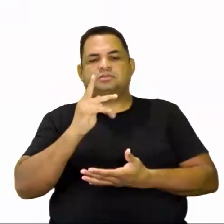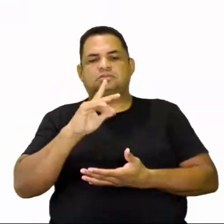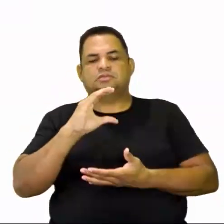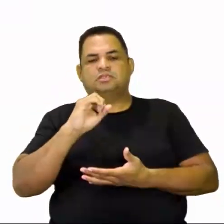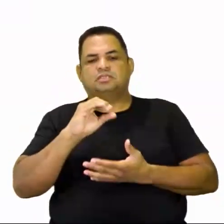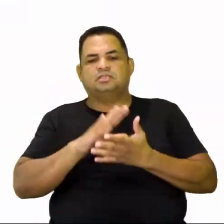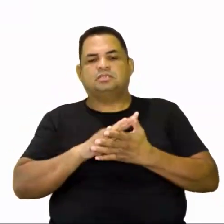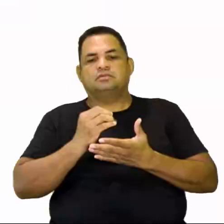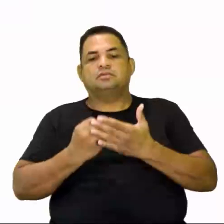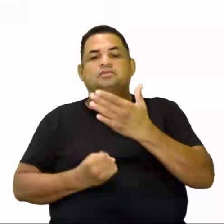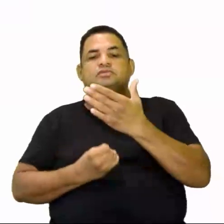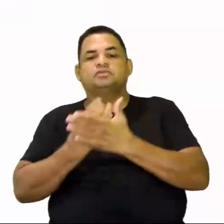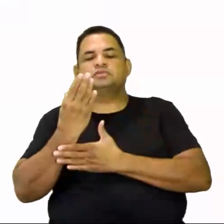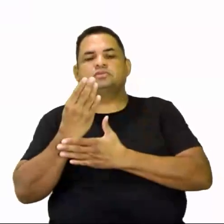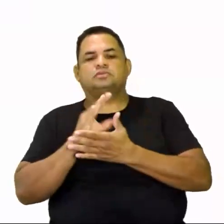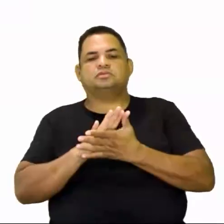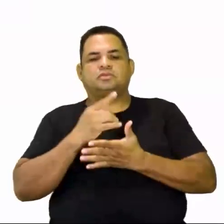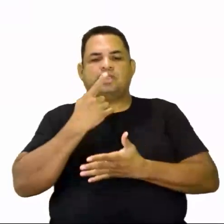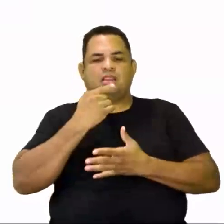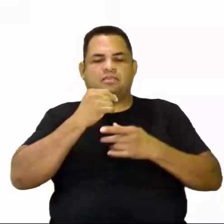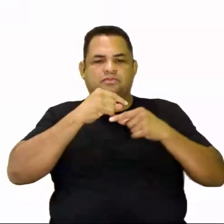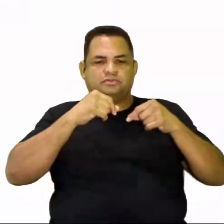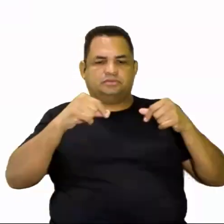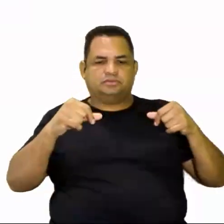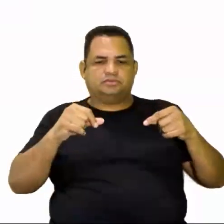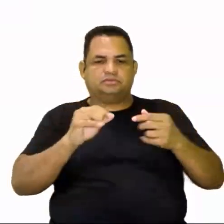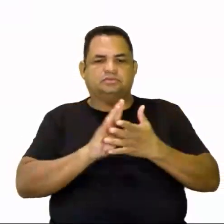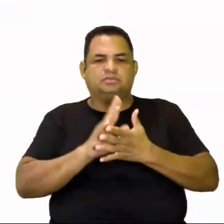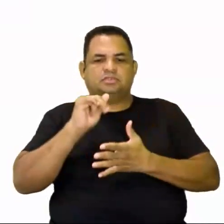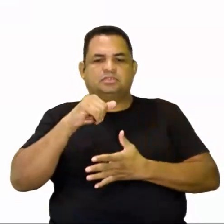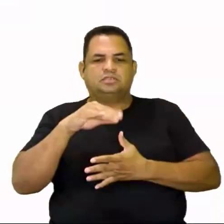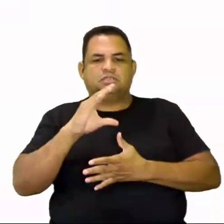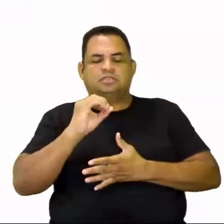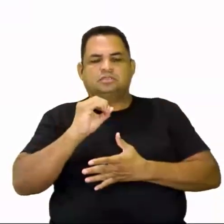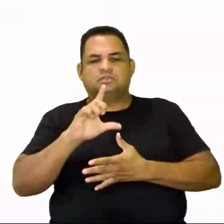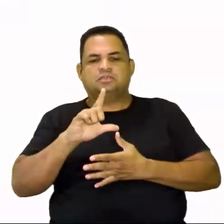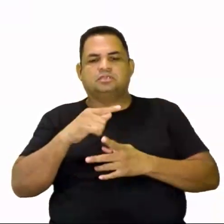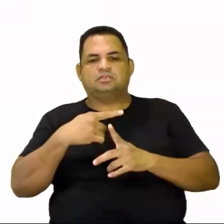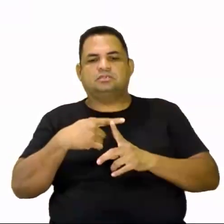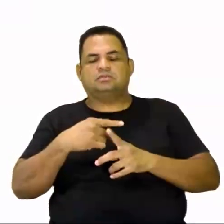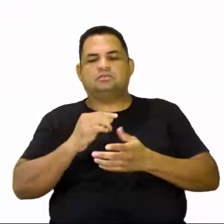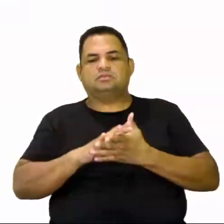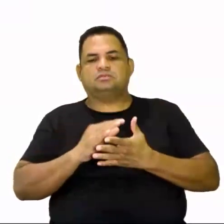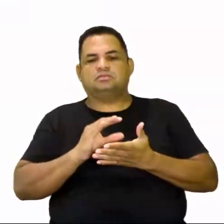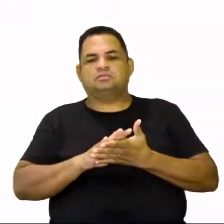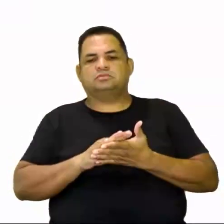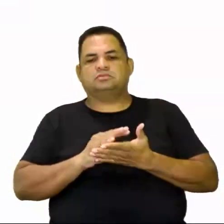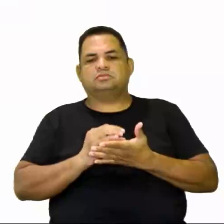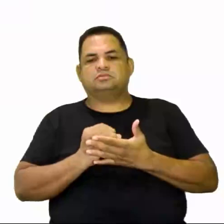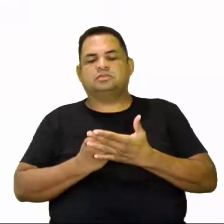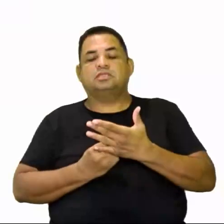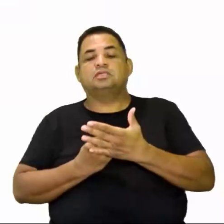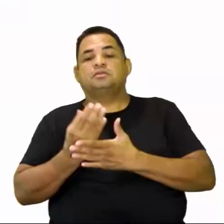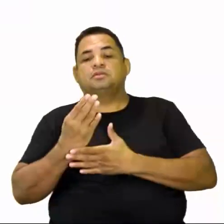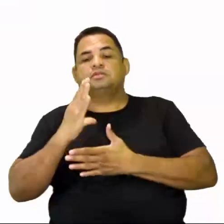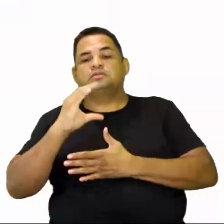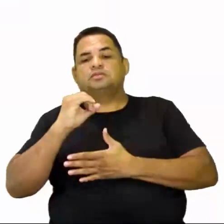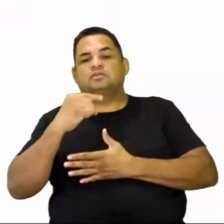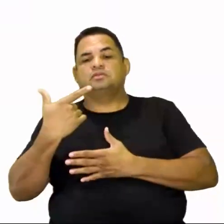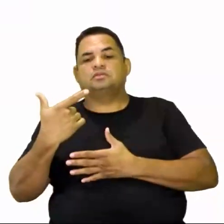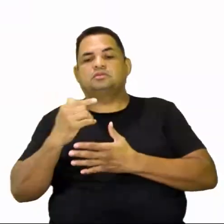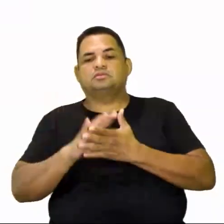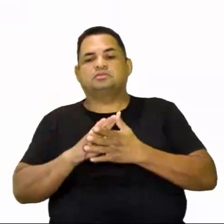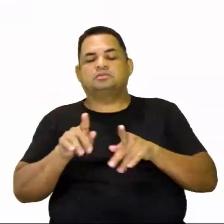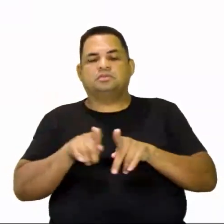formar? Um sal chamado cloreto de sódio, vai liberar o CO2,